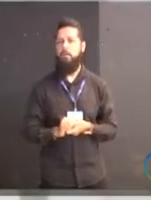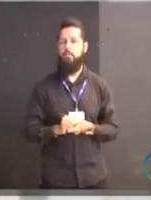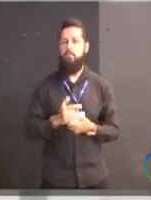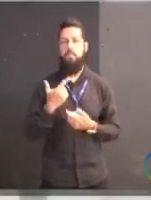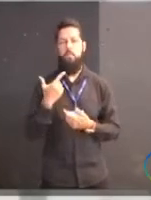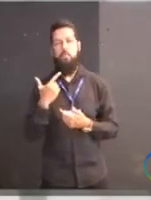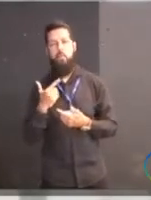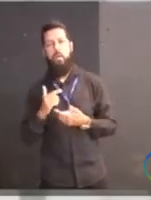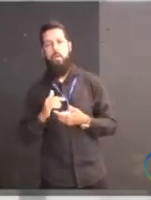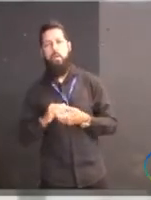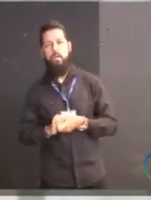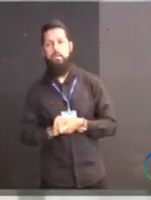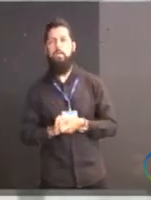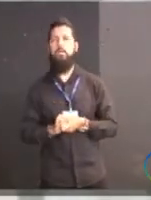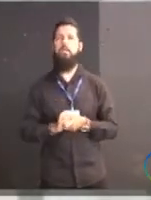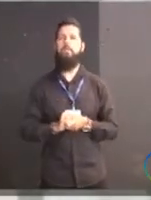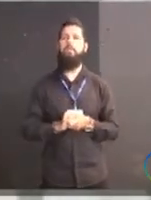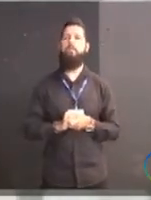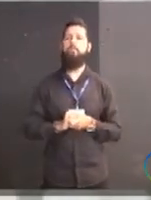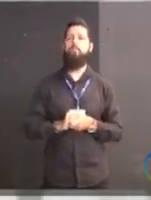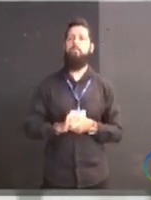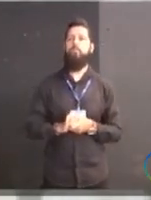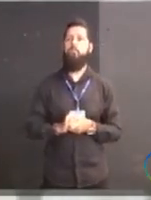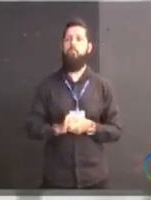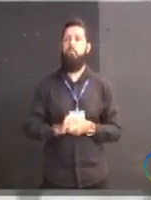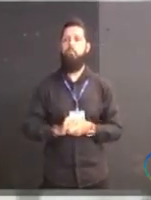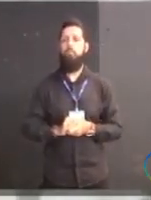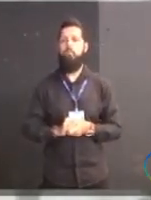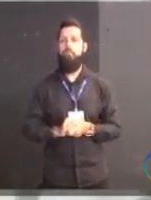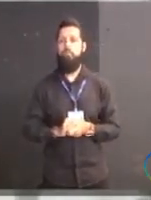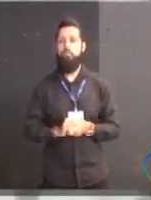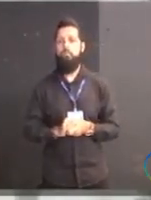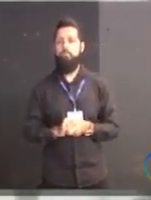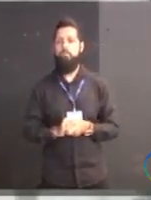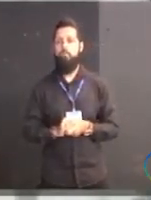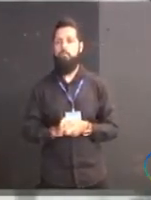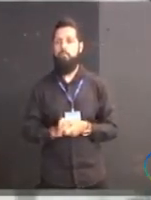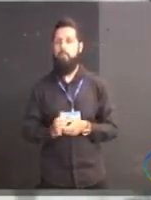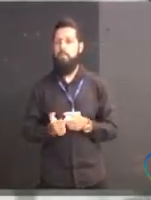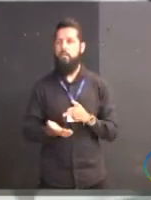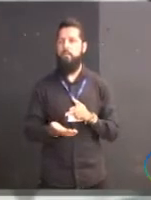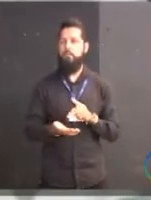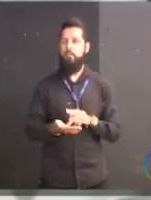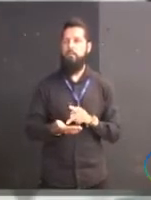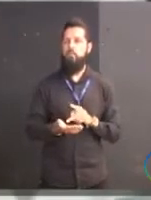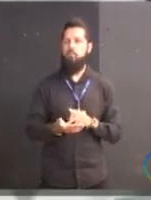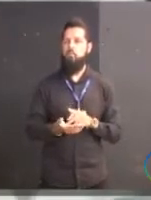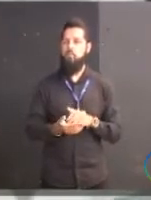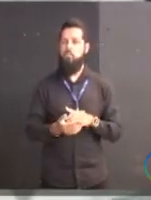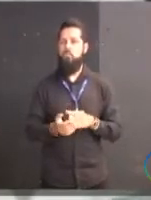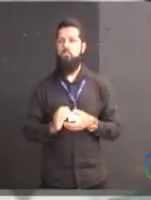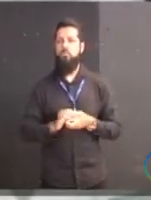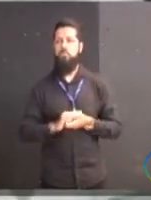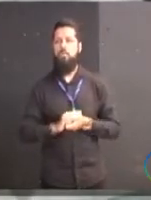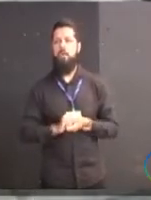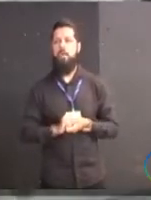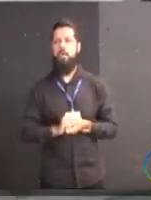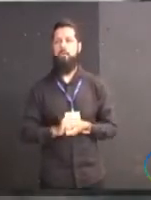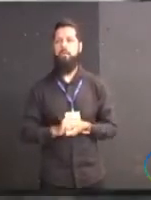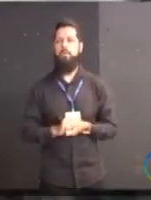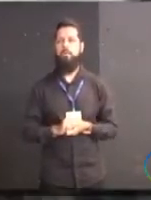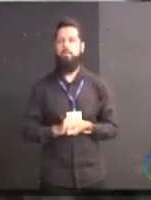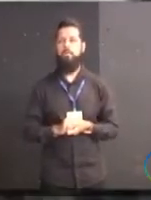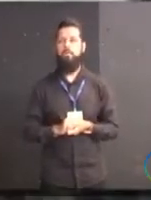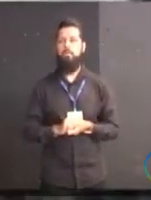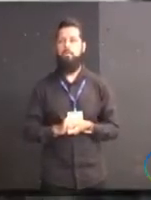Criadora. A esse respeito, eu peço licença para dizer que, certa feita, indagando de Emmanuel a respeito